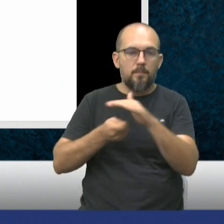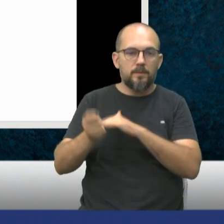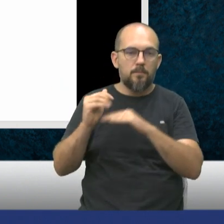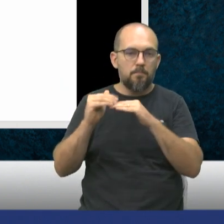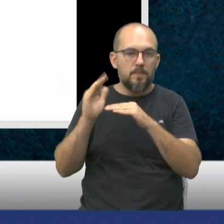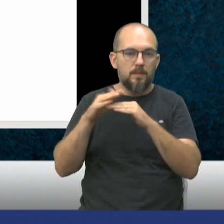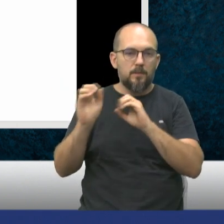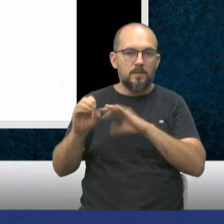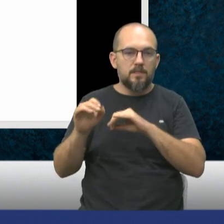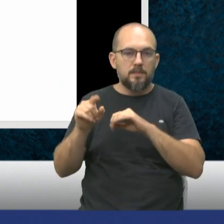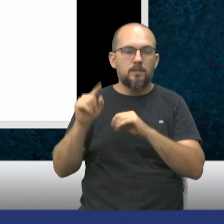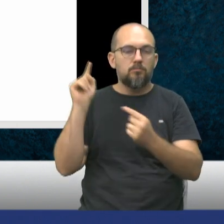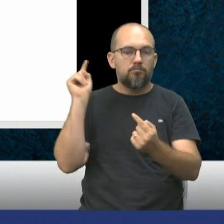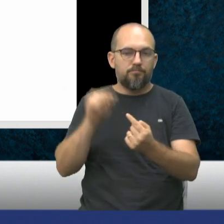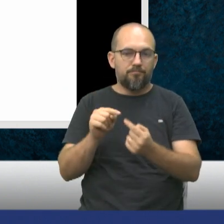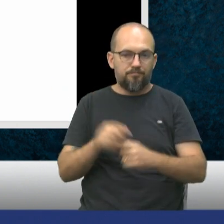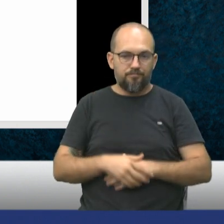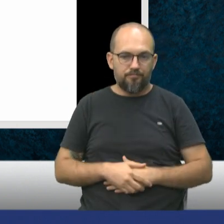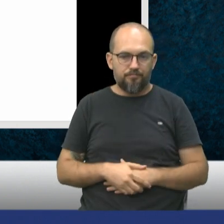no ensino seja atingida.